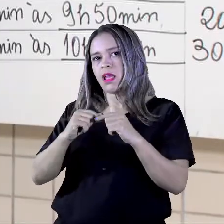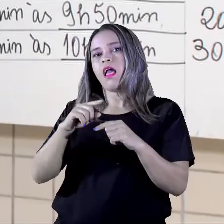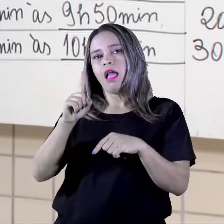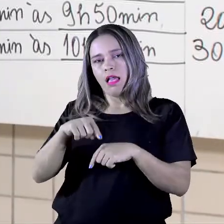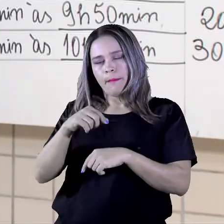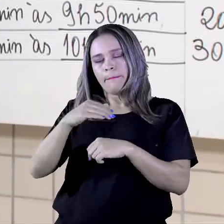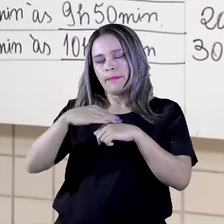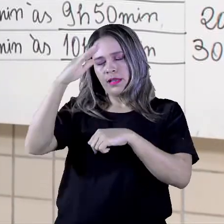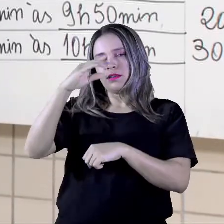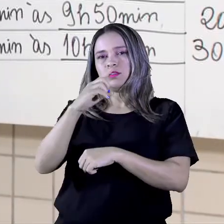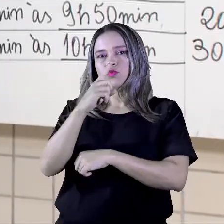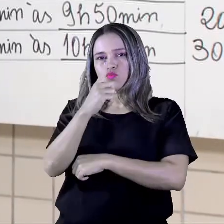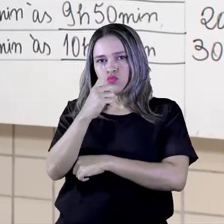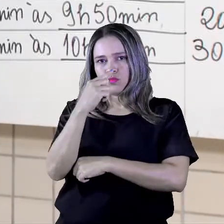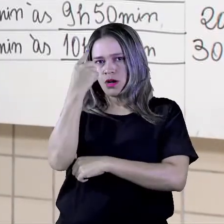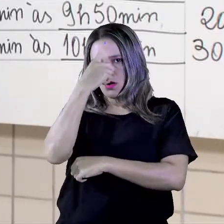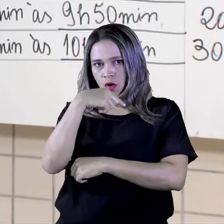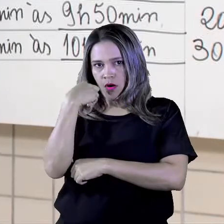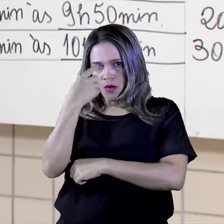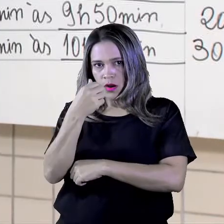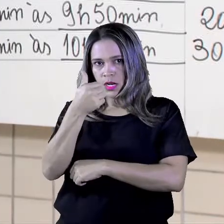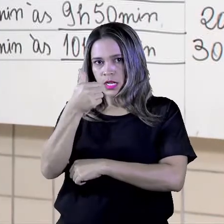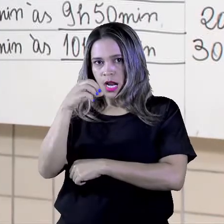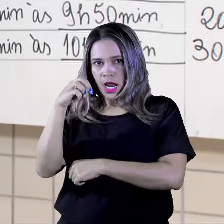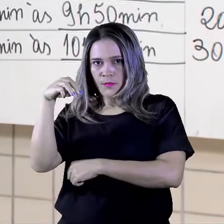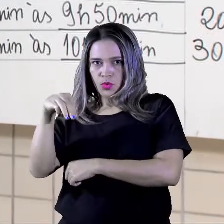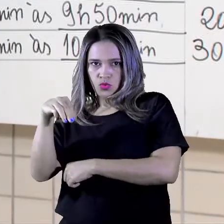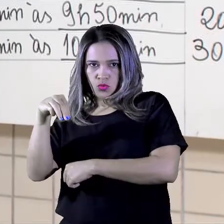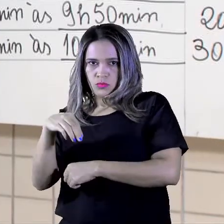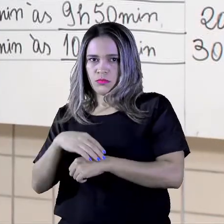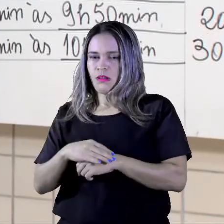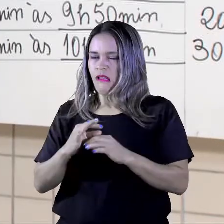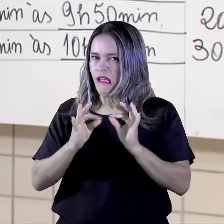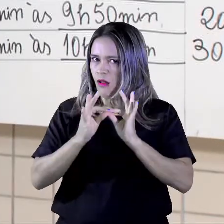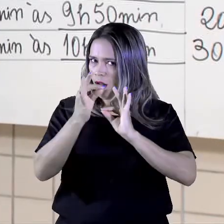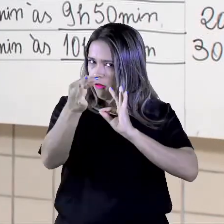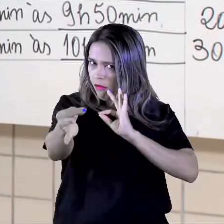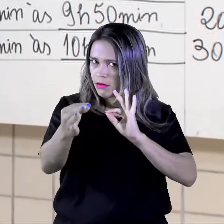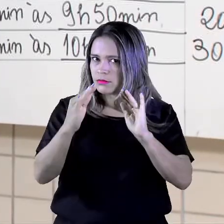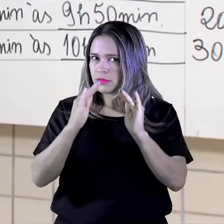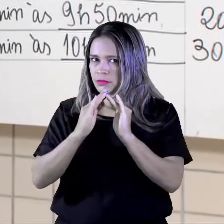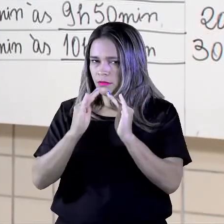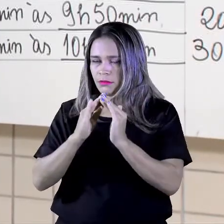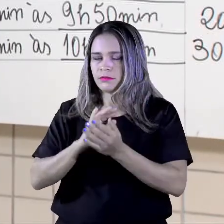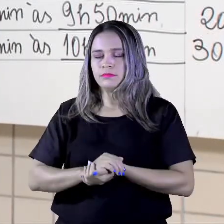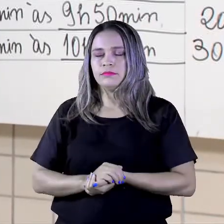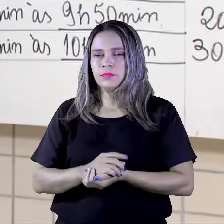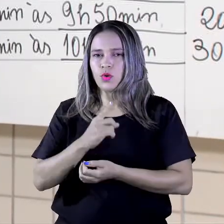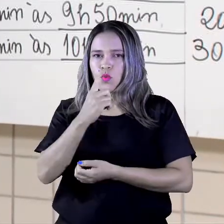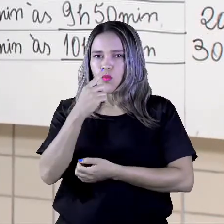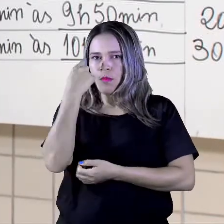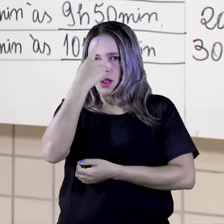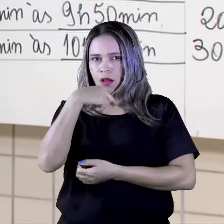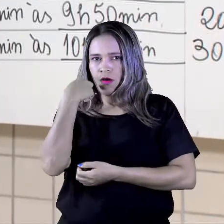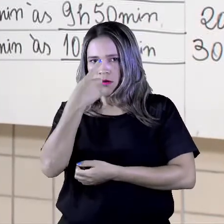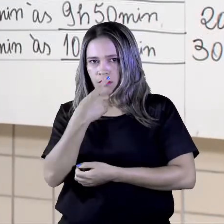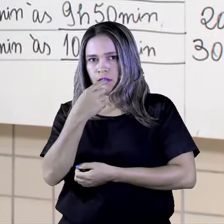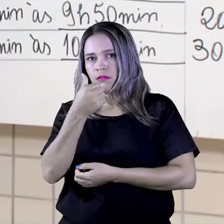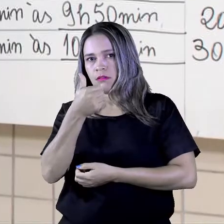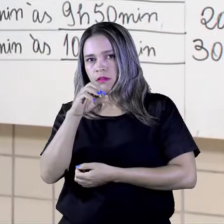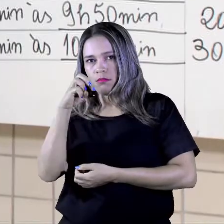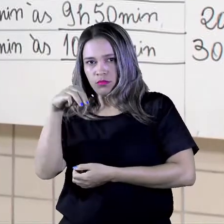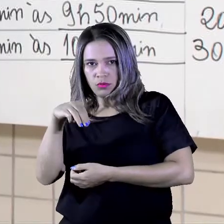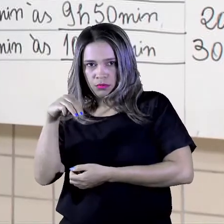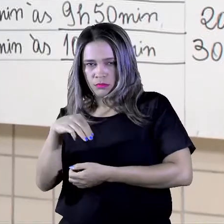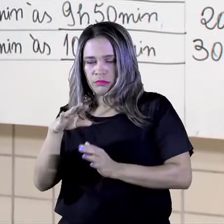1h10 minutos. Então ela leva de casa até a escola, ela mora distante da escola, não é isso? Ela leva 1h10 minutos. Tem